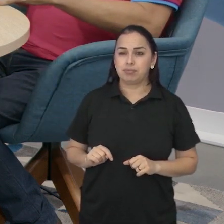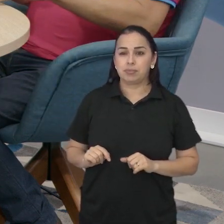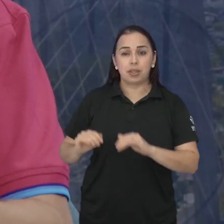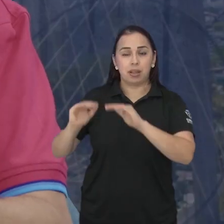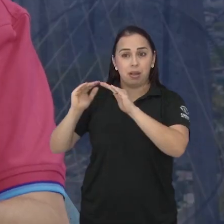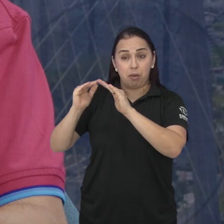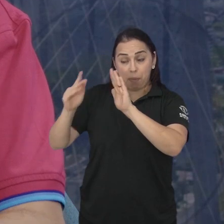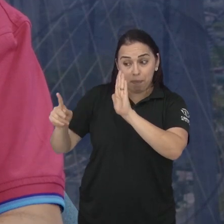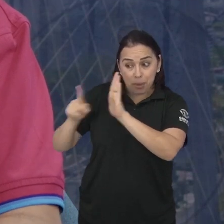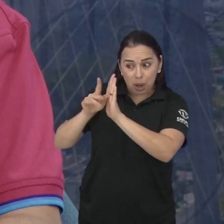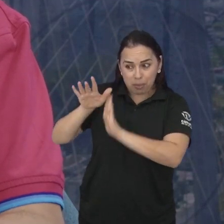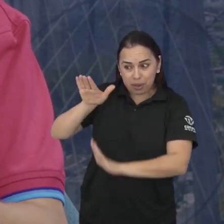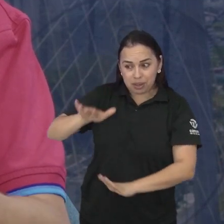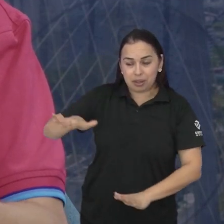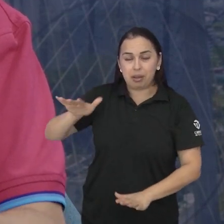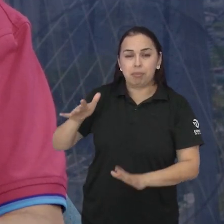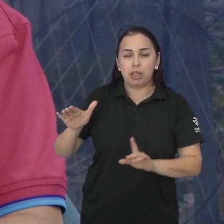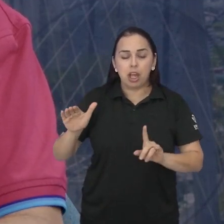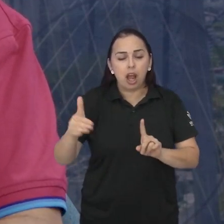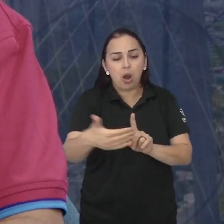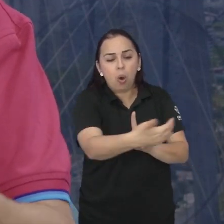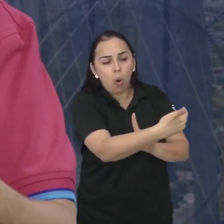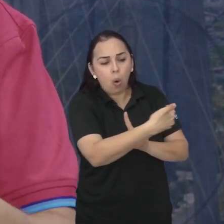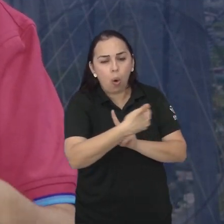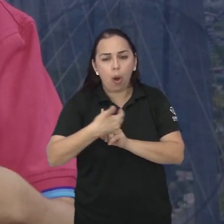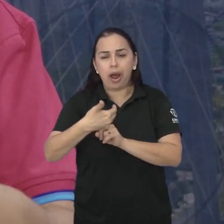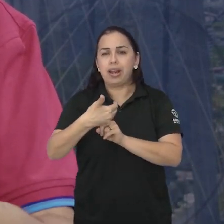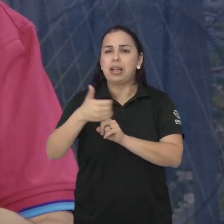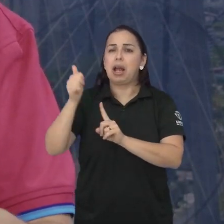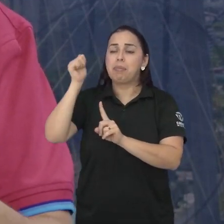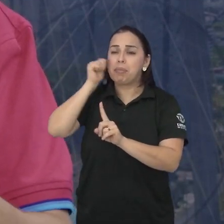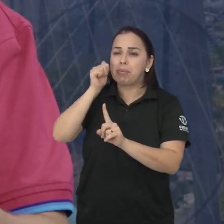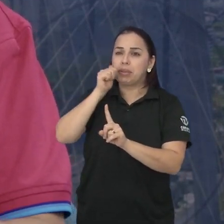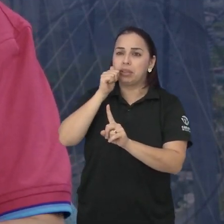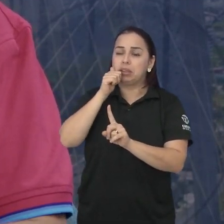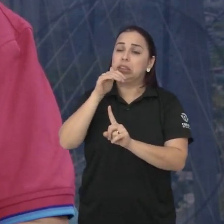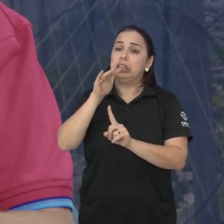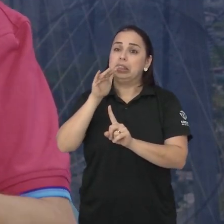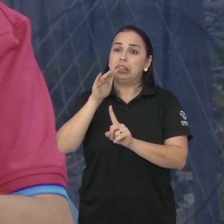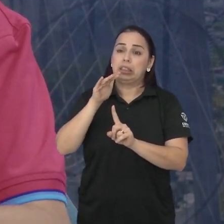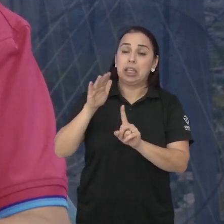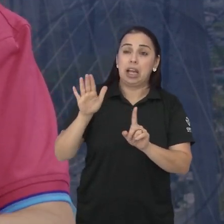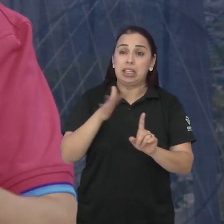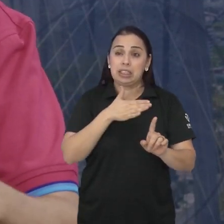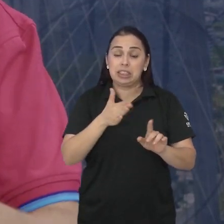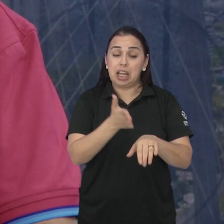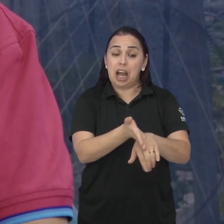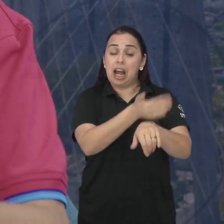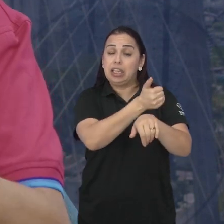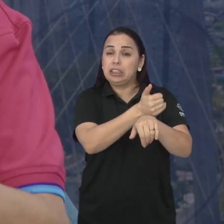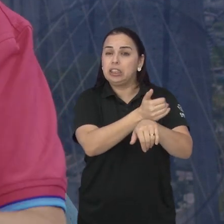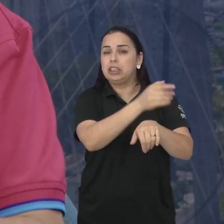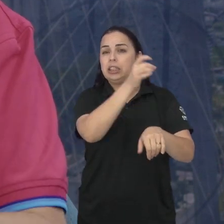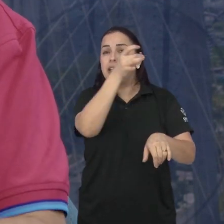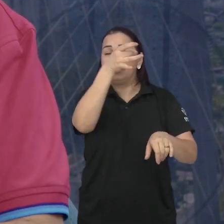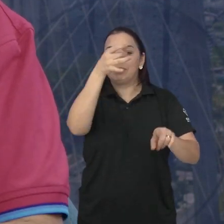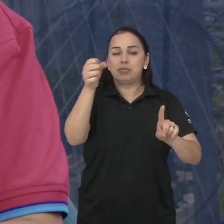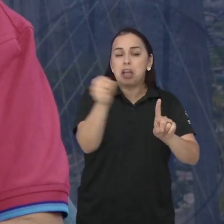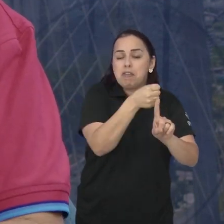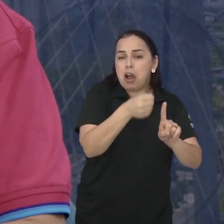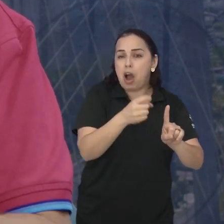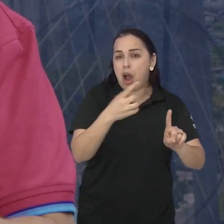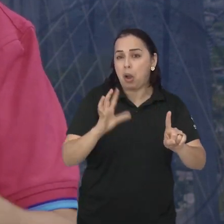abrigo específico para acolher aquelas mulheres que, por uma questão de violência, de abandono, por ser